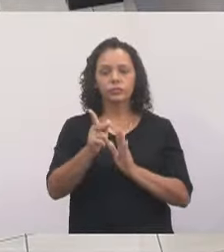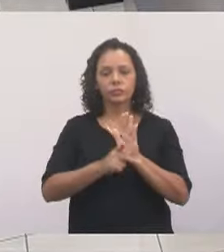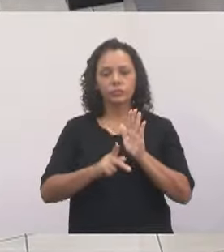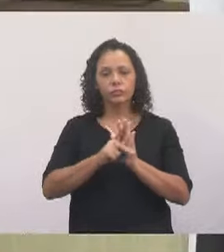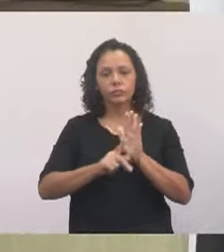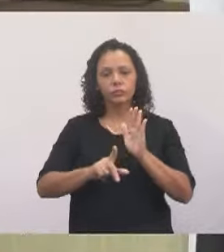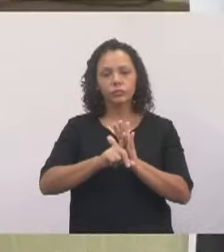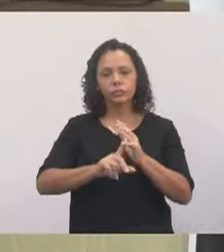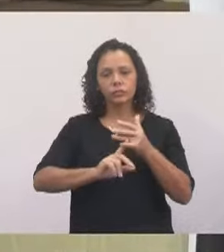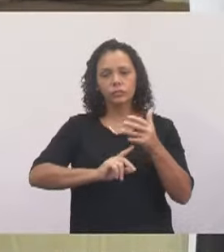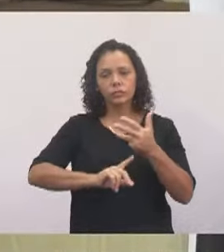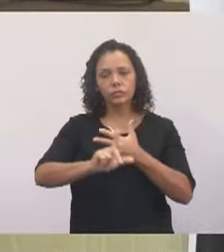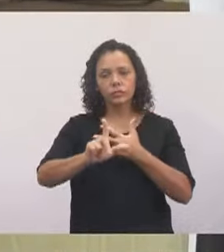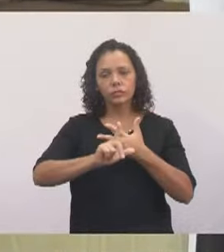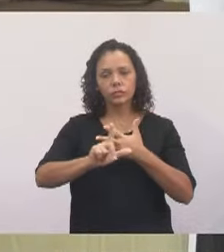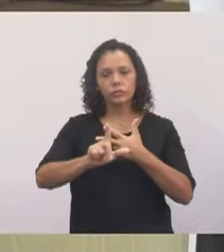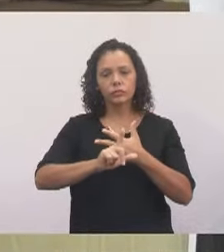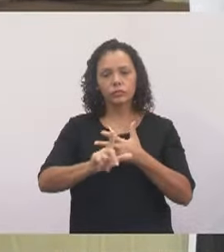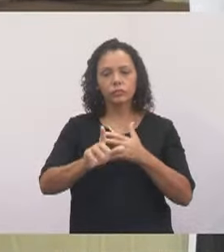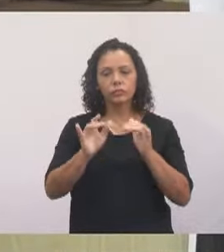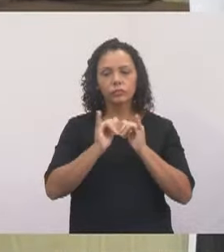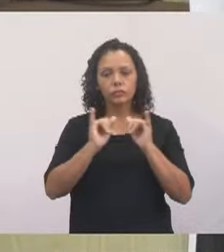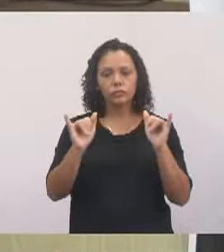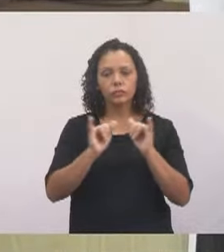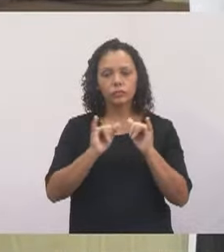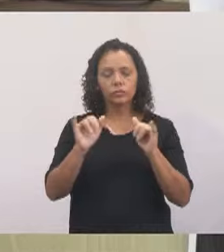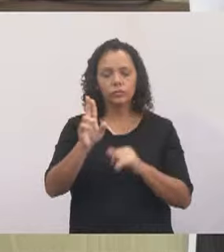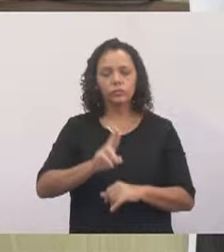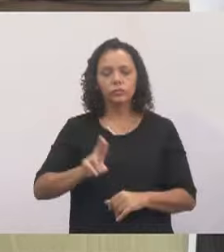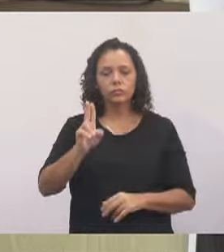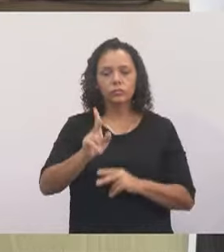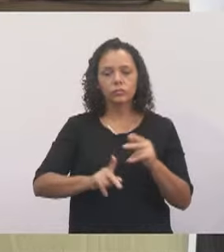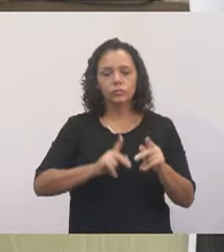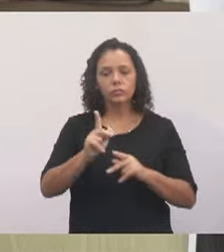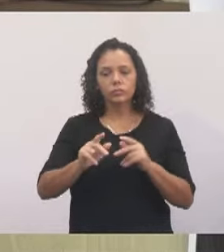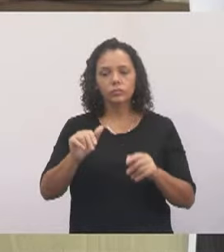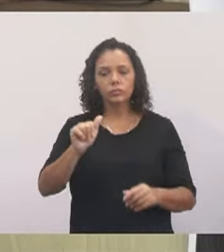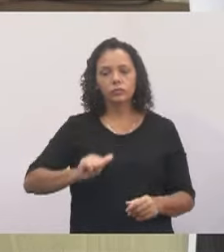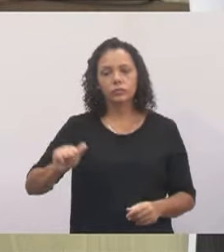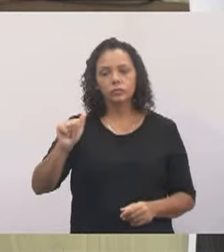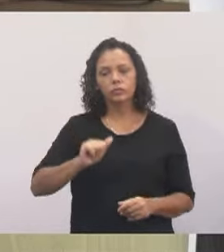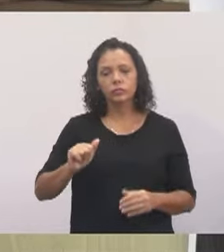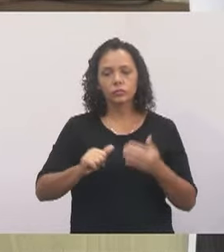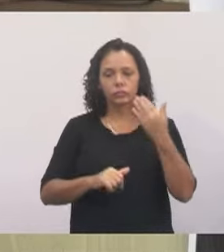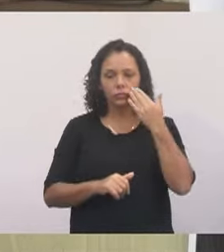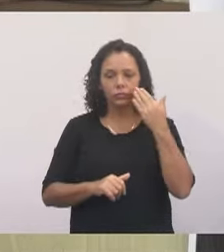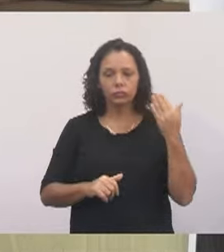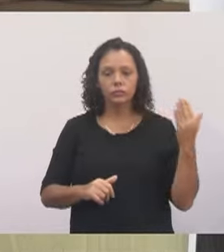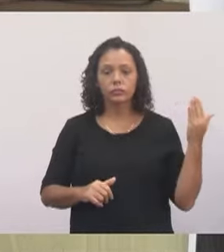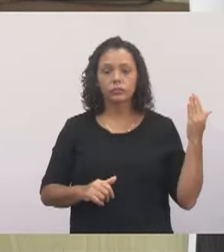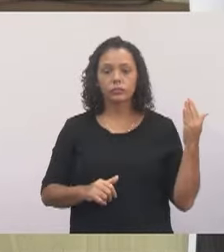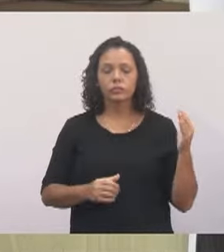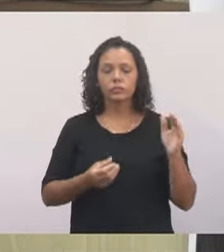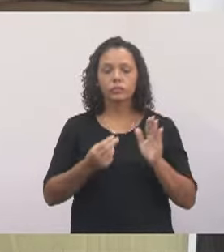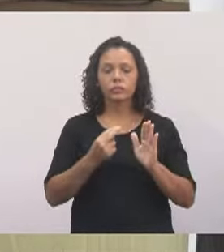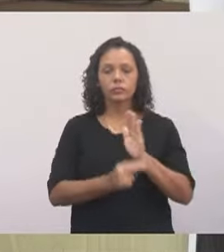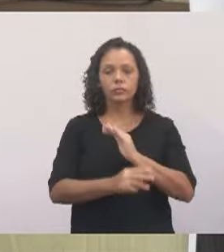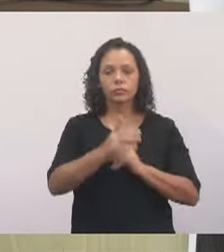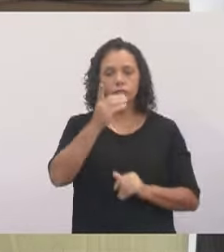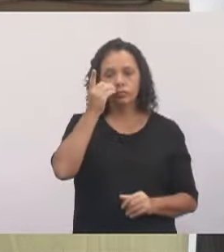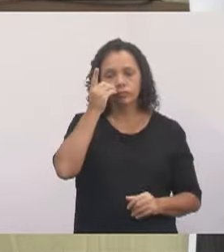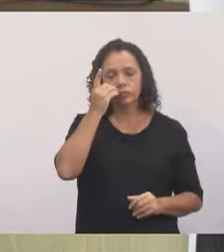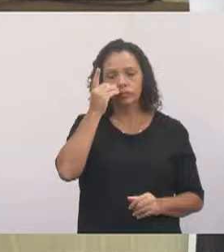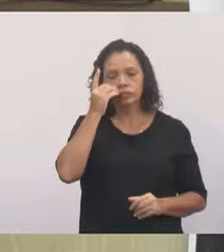Projeto de lei do Legislativo declara de utilidade pública Associação Esportiva Escolinha Jacarezinho. Autoria, vereador